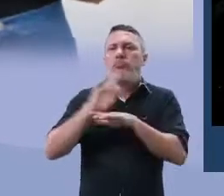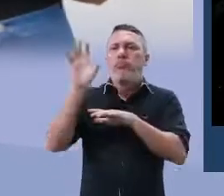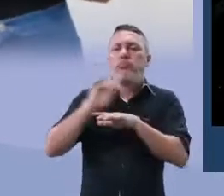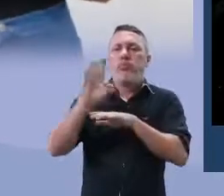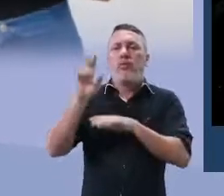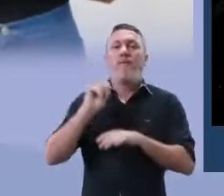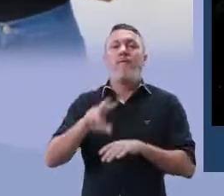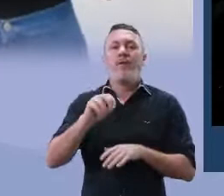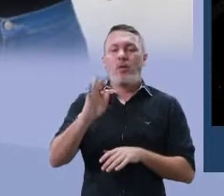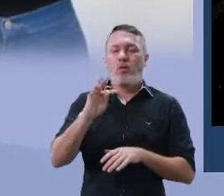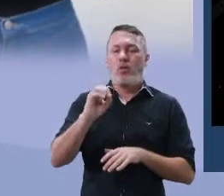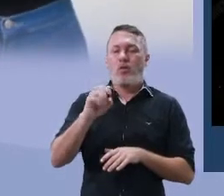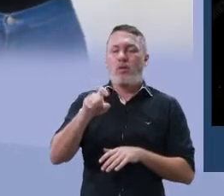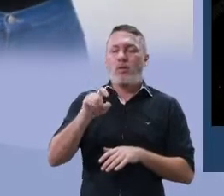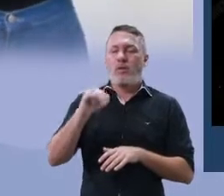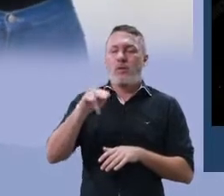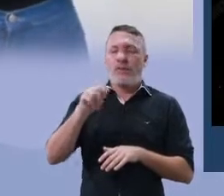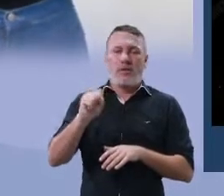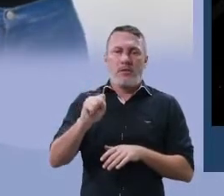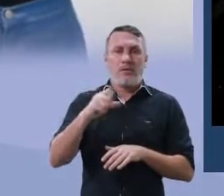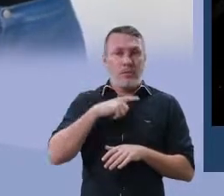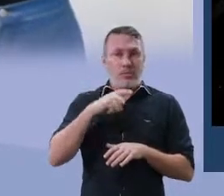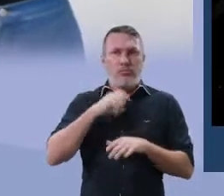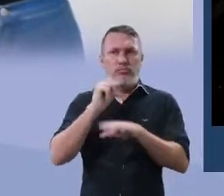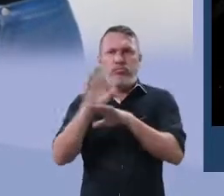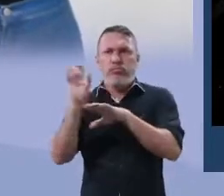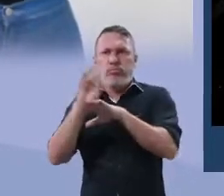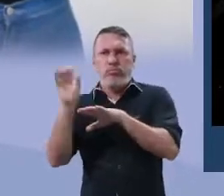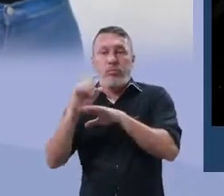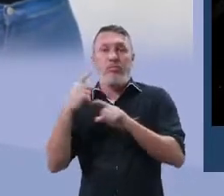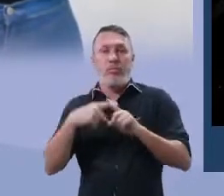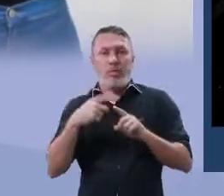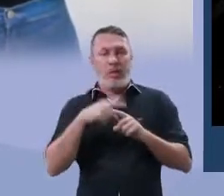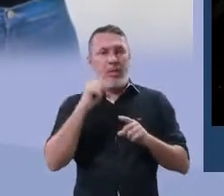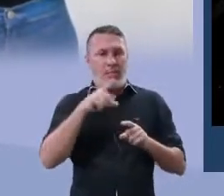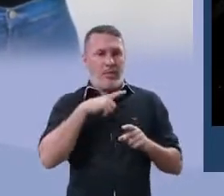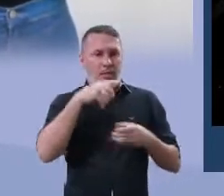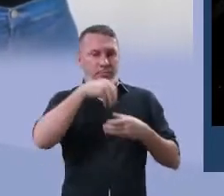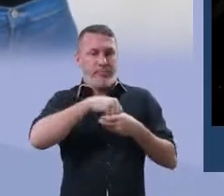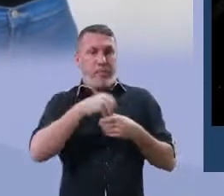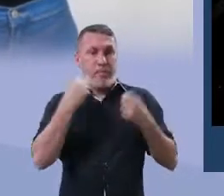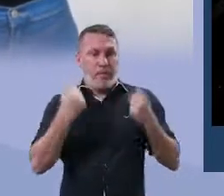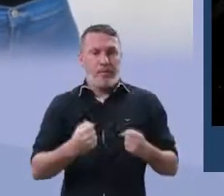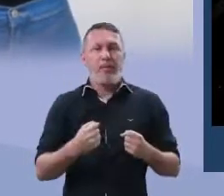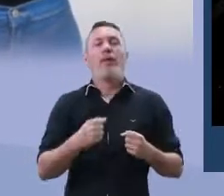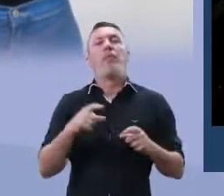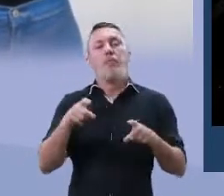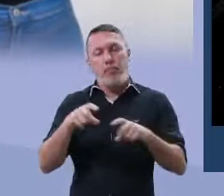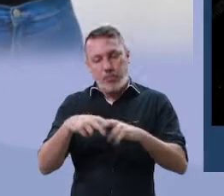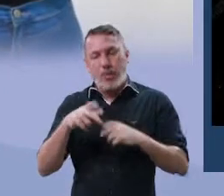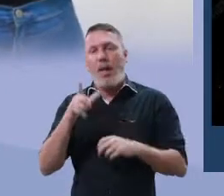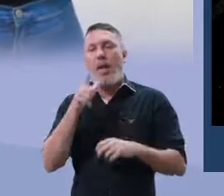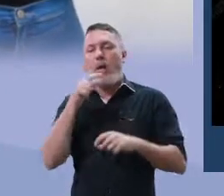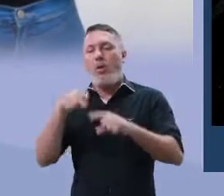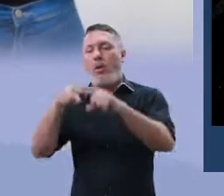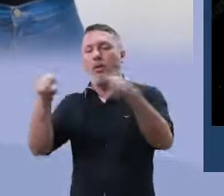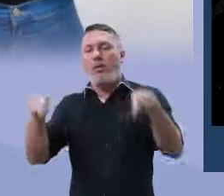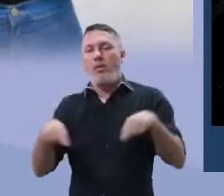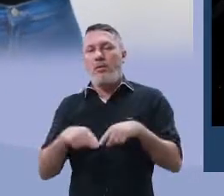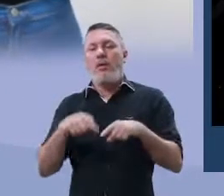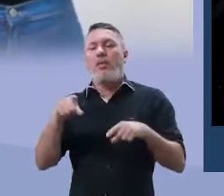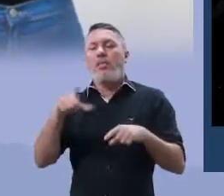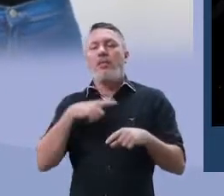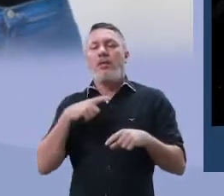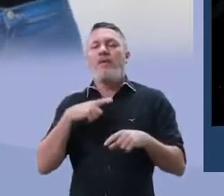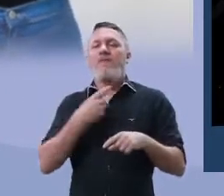acontece aí? Elas liberam toxinas. E esse monte de toxinas que elas liberam, por causa da sua grande quantidade,